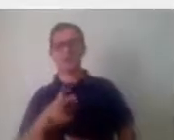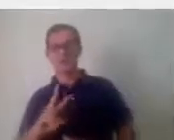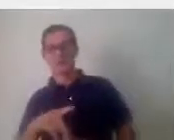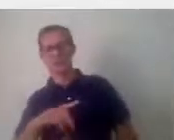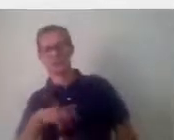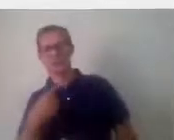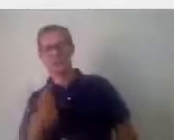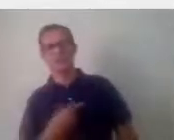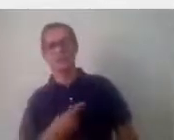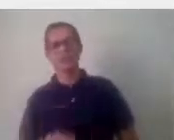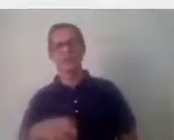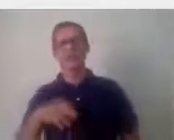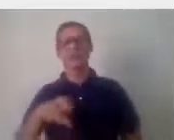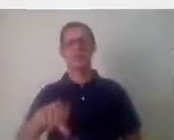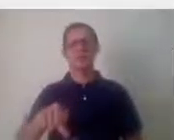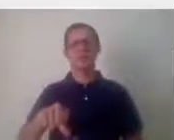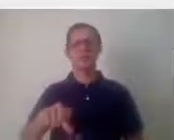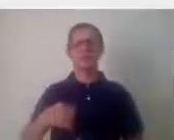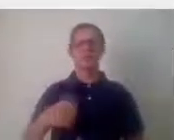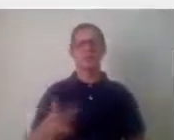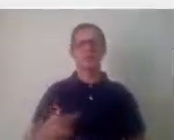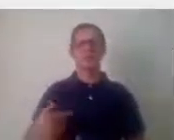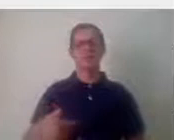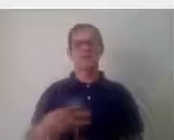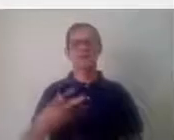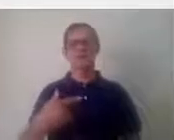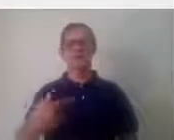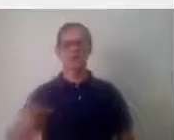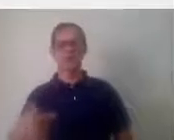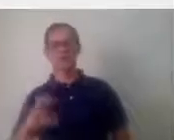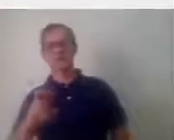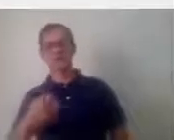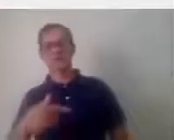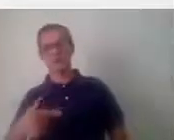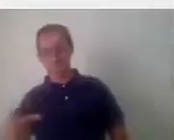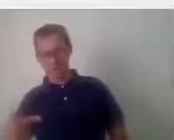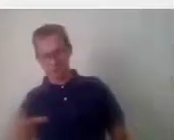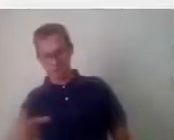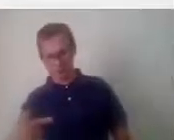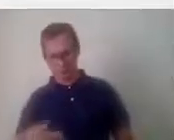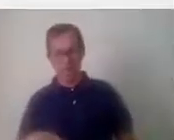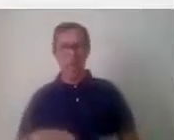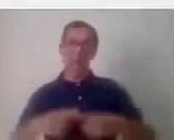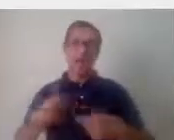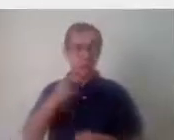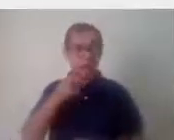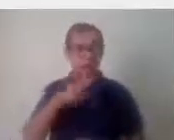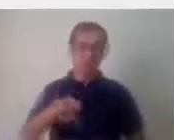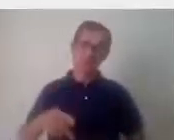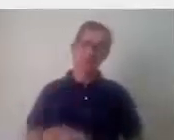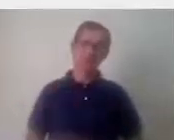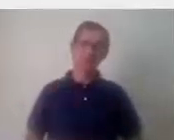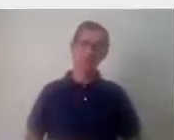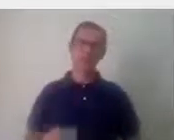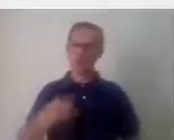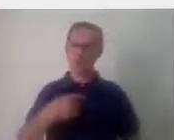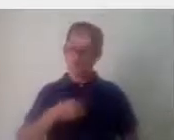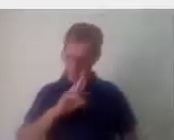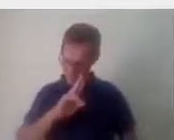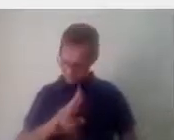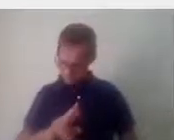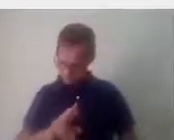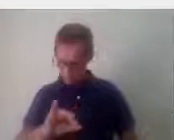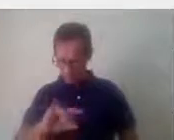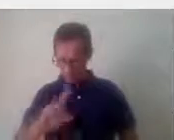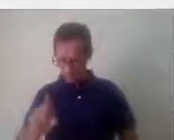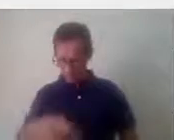vamos ter 9 meios menos 4 meios, 5 meios. Ah, professora, então para eu resolver uma